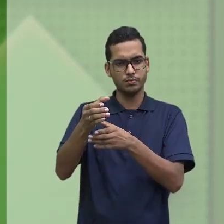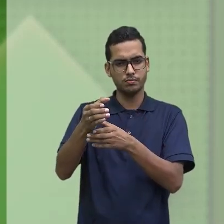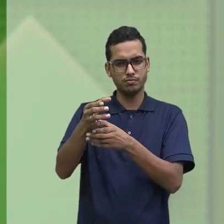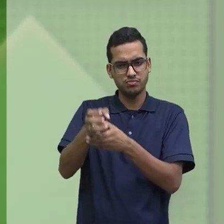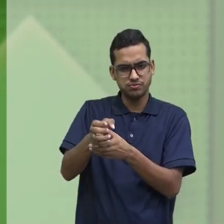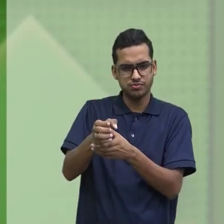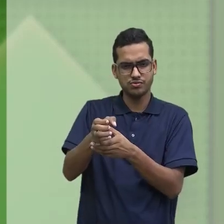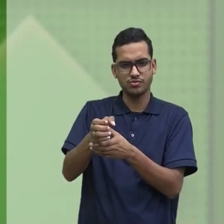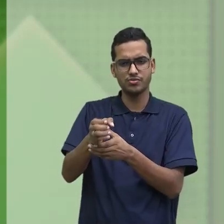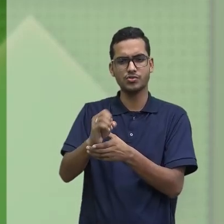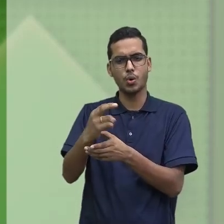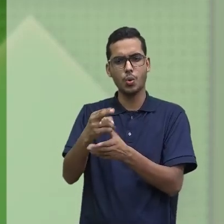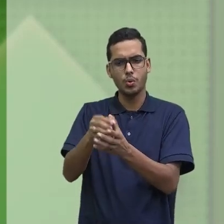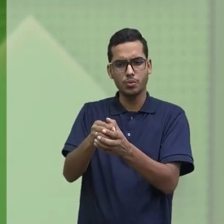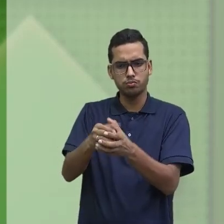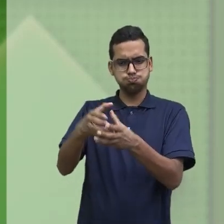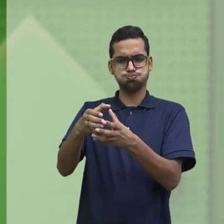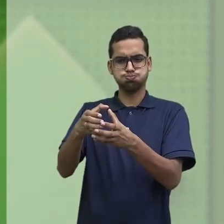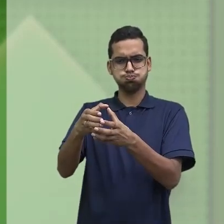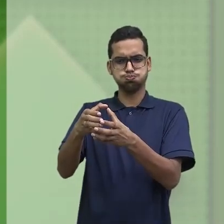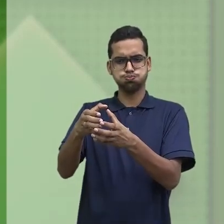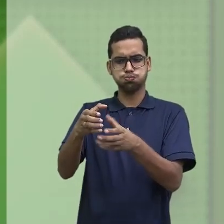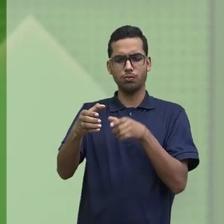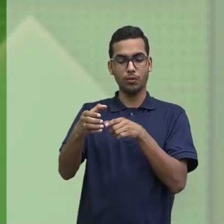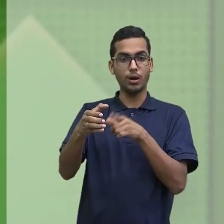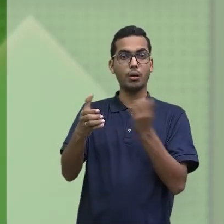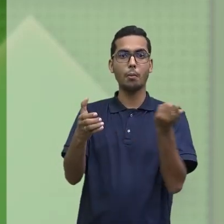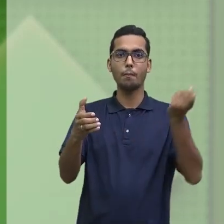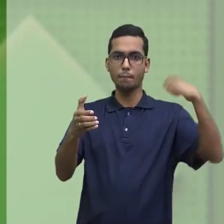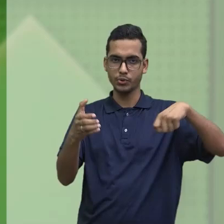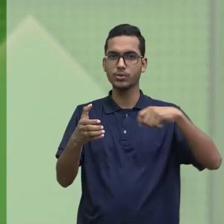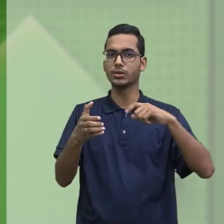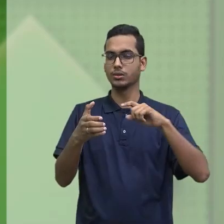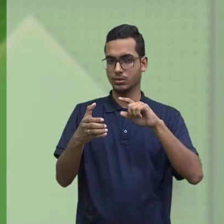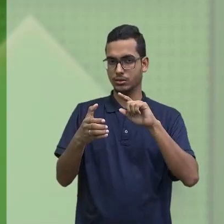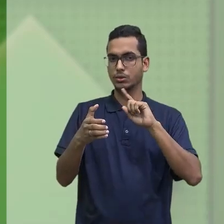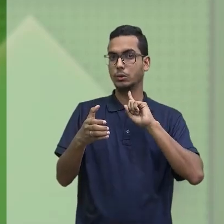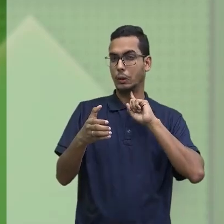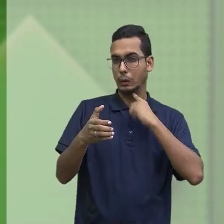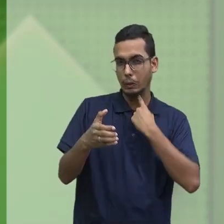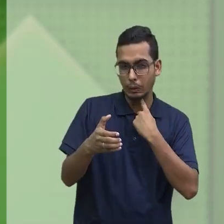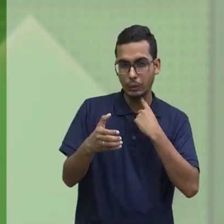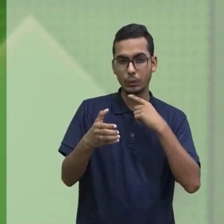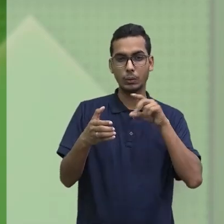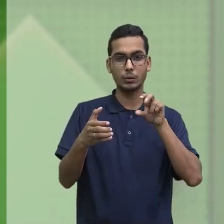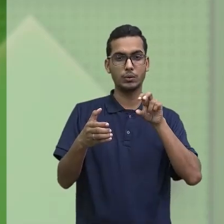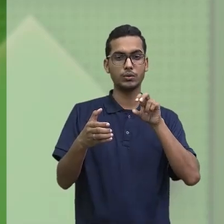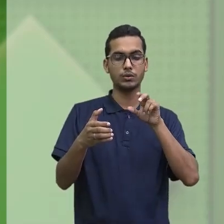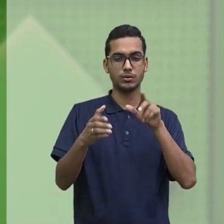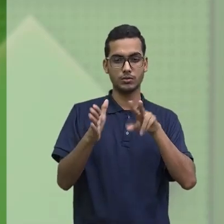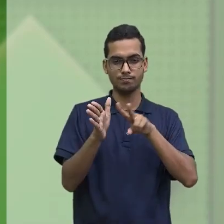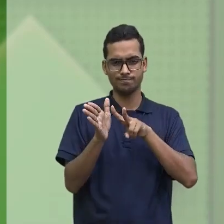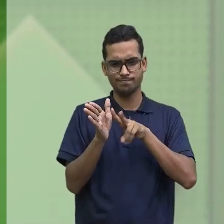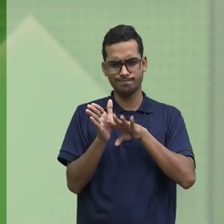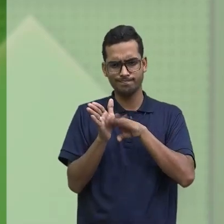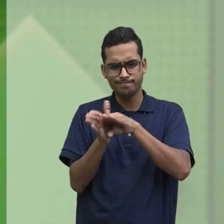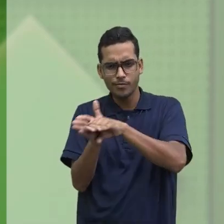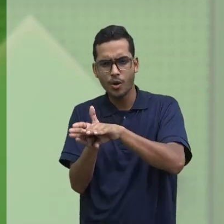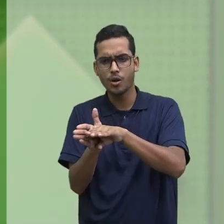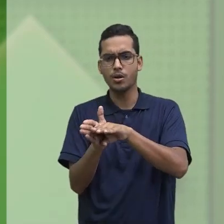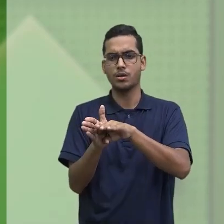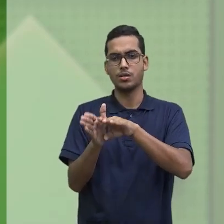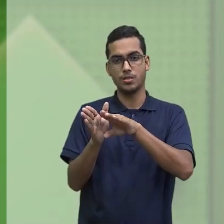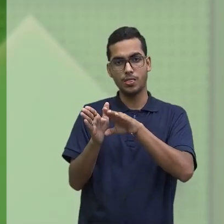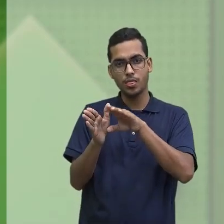não traga para sua casa, porque ele pode estar ali contaminado, né? Existe uma bactéria, a salmonela, que pode estar presente